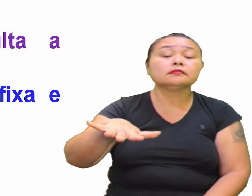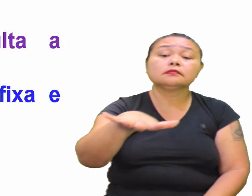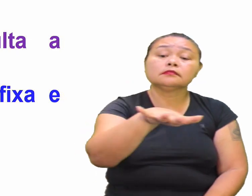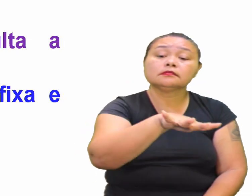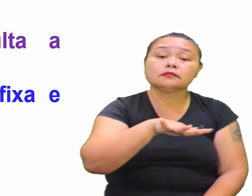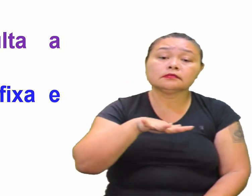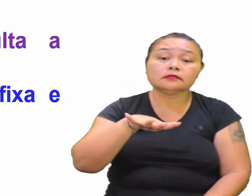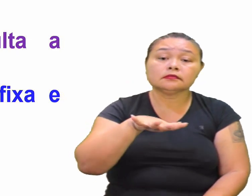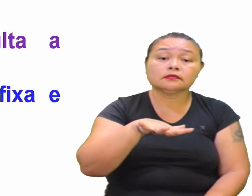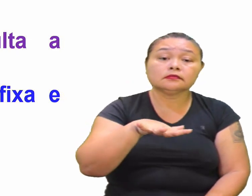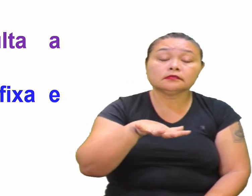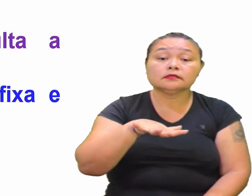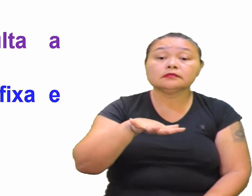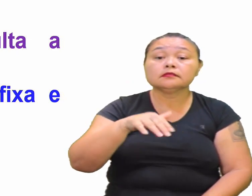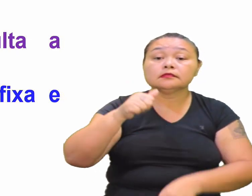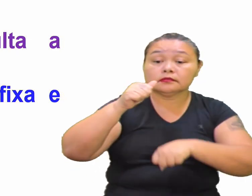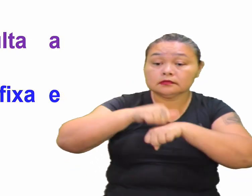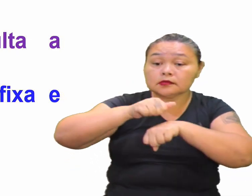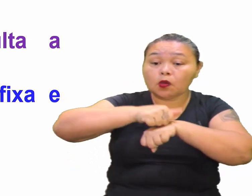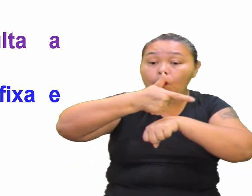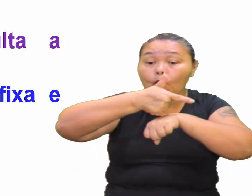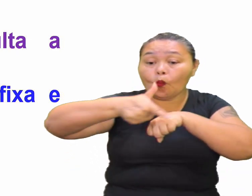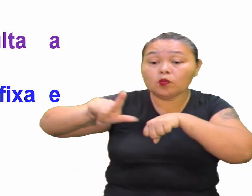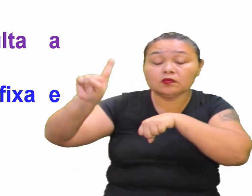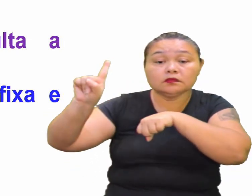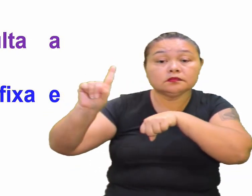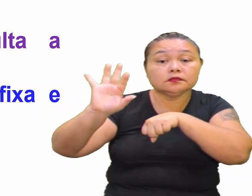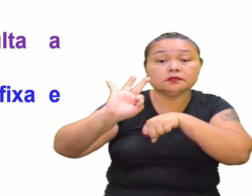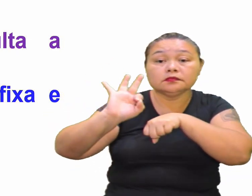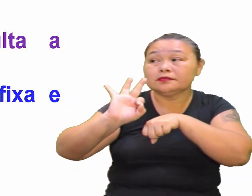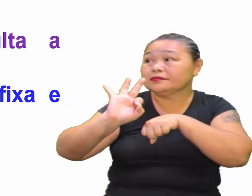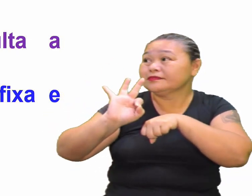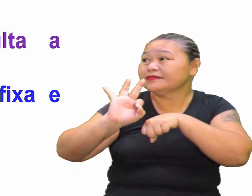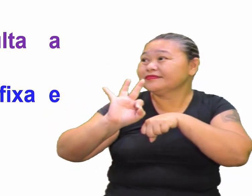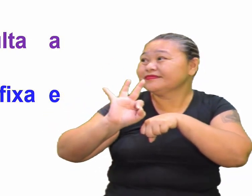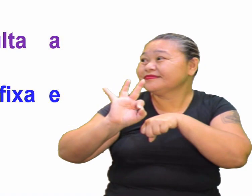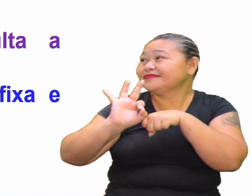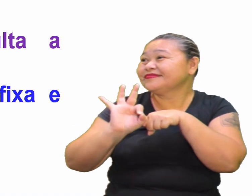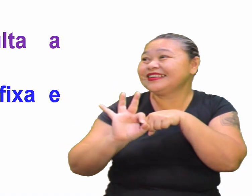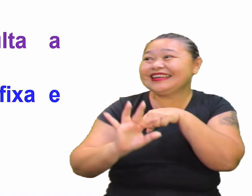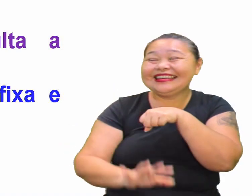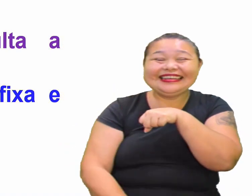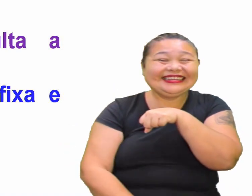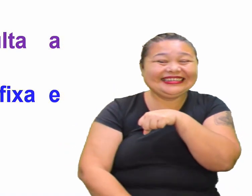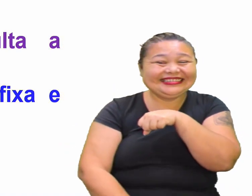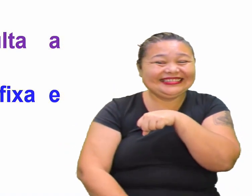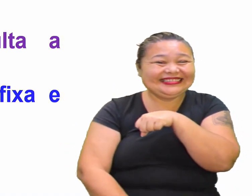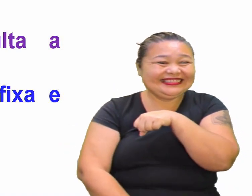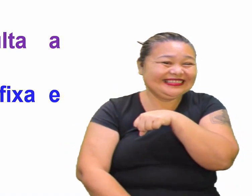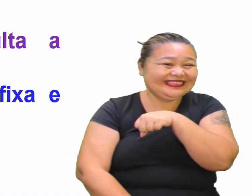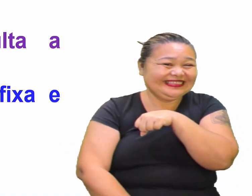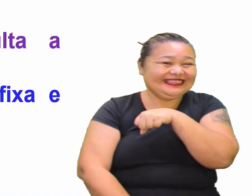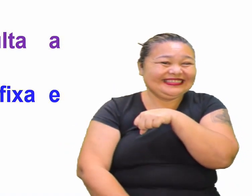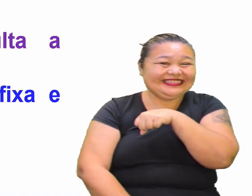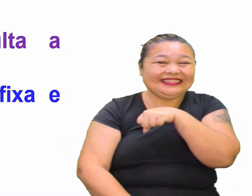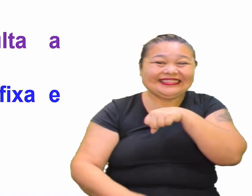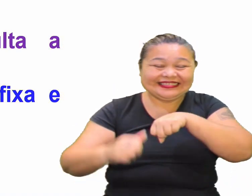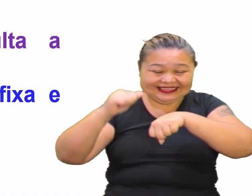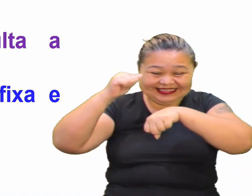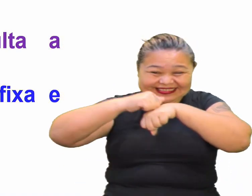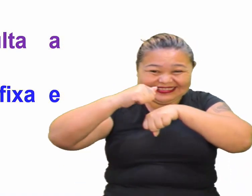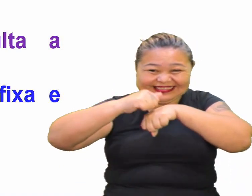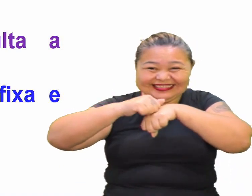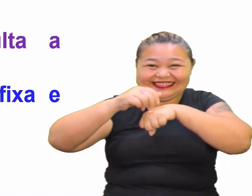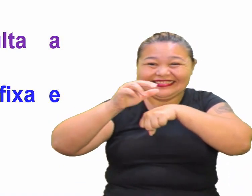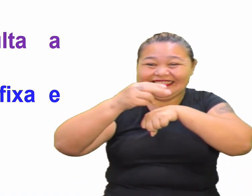região desabitada, uma rocha nua, olha aí, professora, é o meu dorama que eu estou pensando aí. Uma rocha